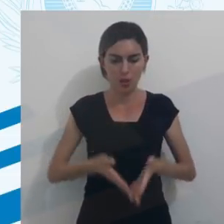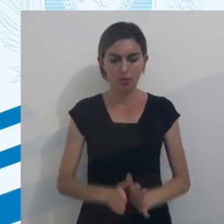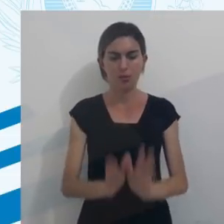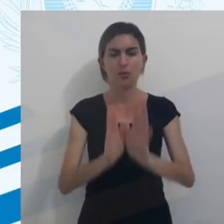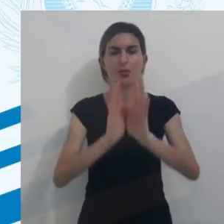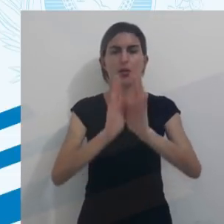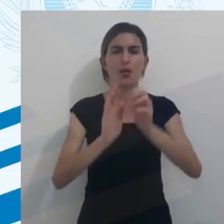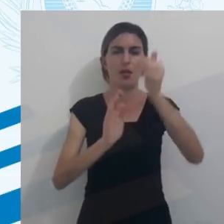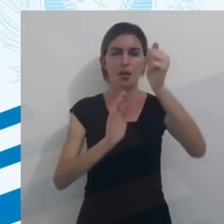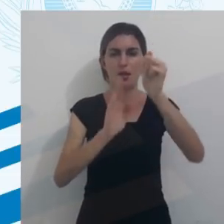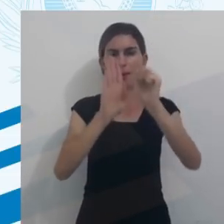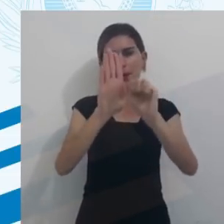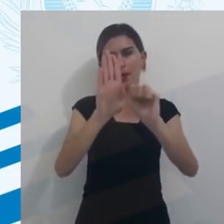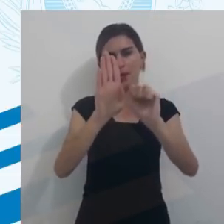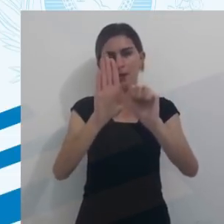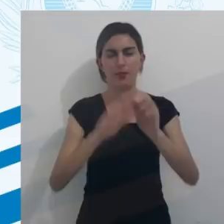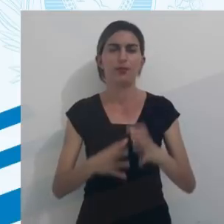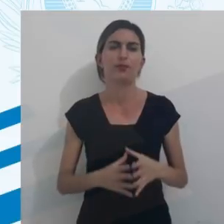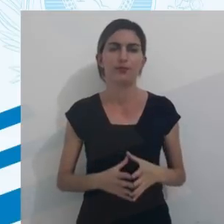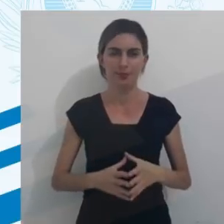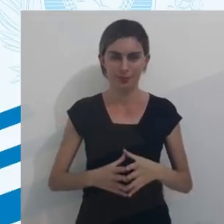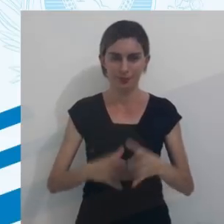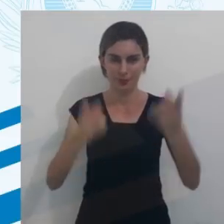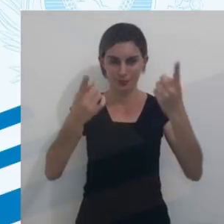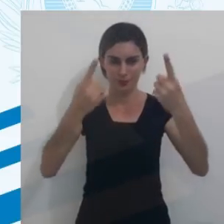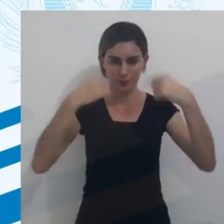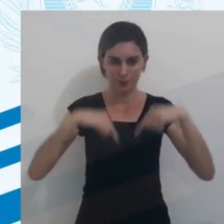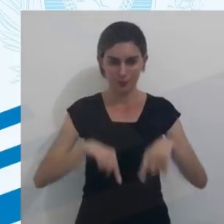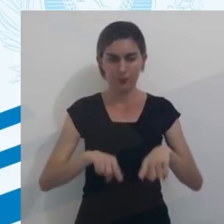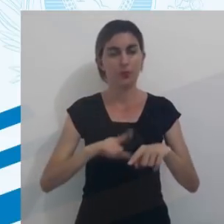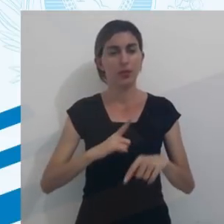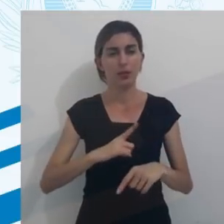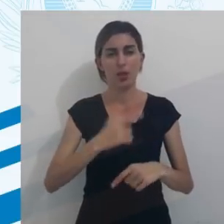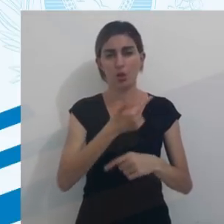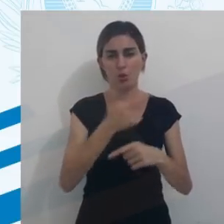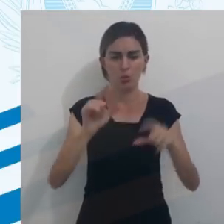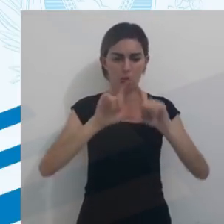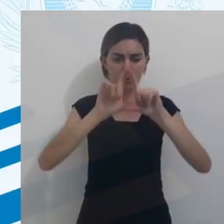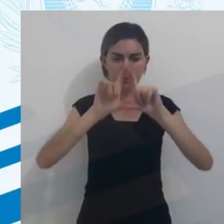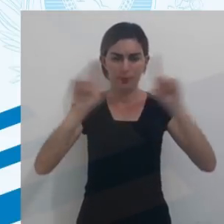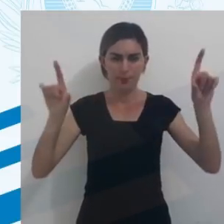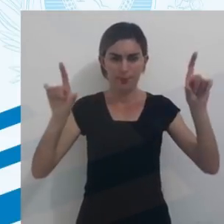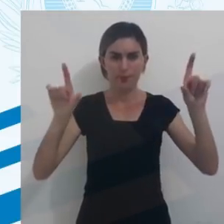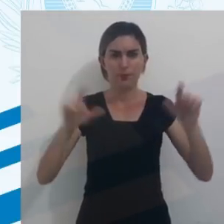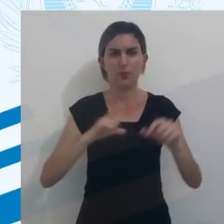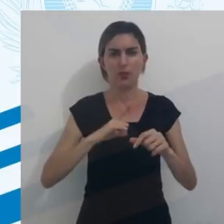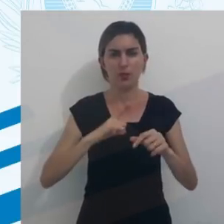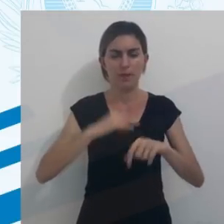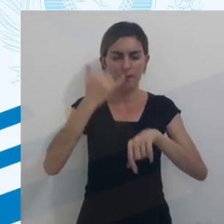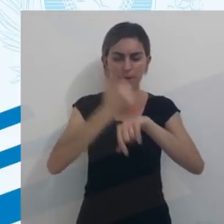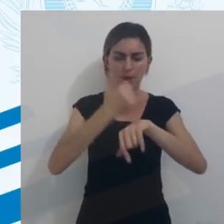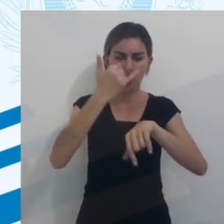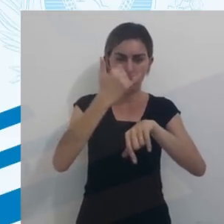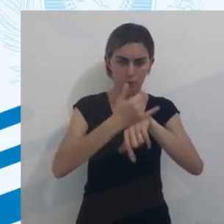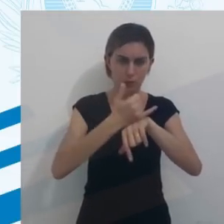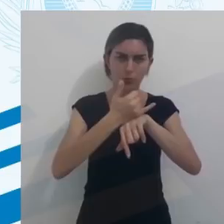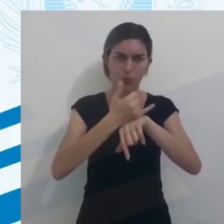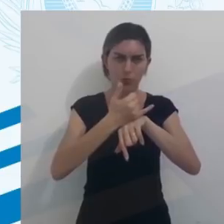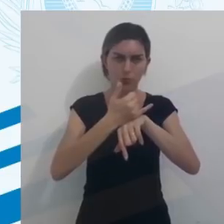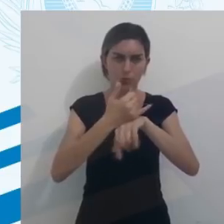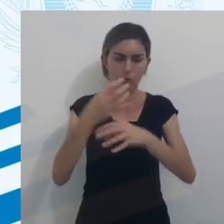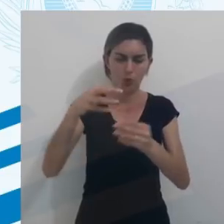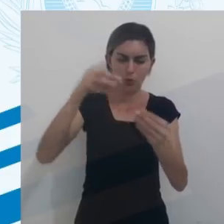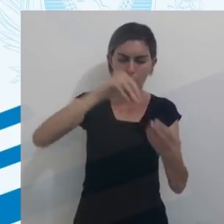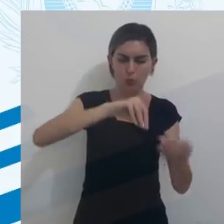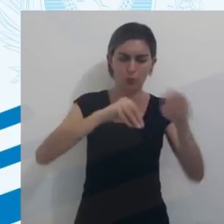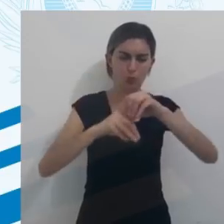tipo sanguíneo AB. Embaixo a gente já tem outra equação. Eu tenho aí o ferro, que vai ser adicionado